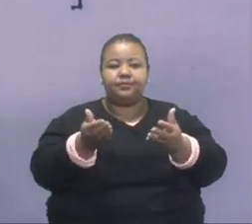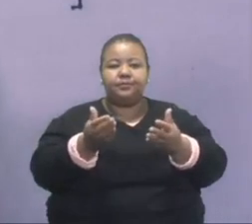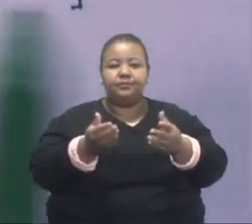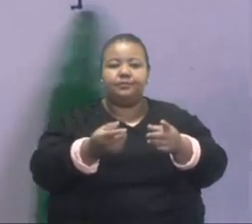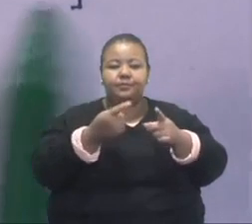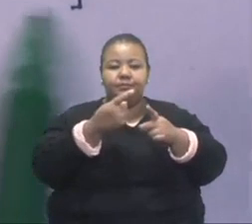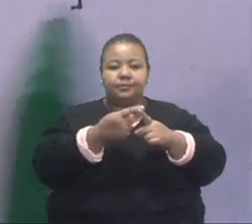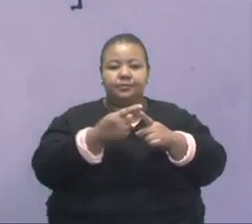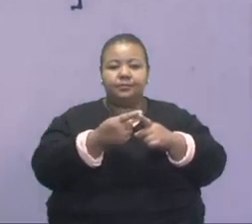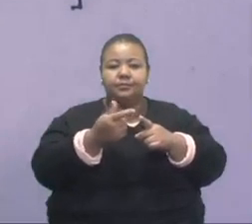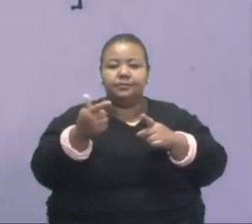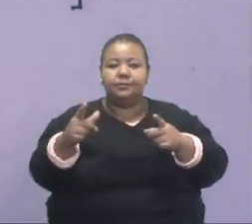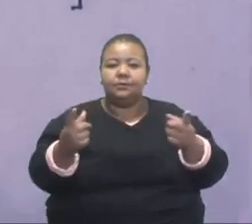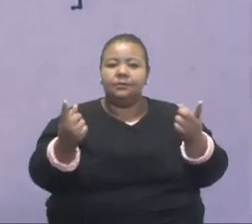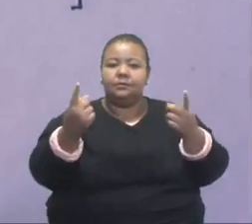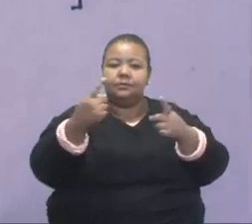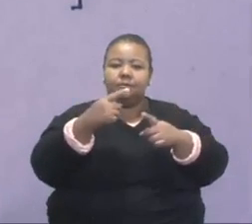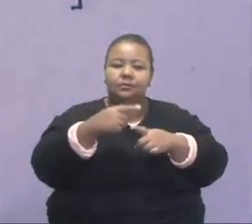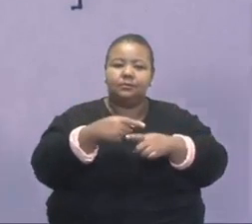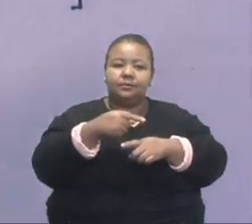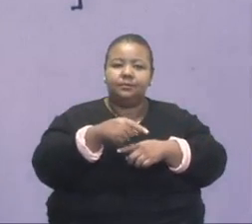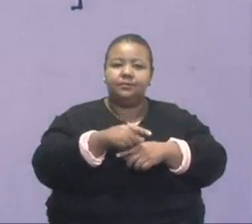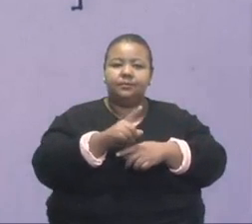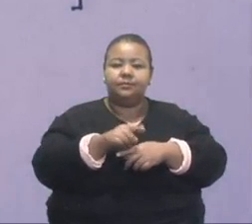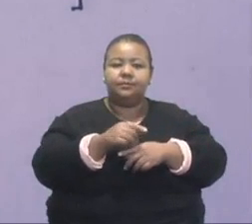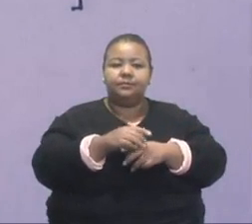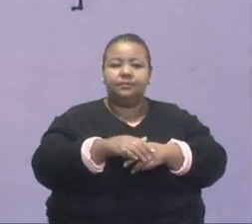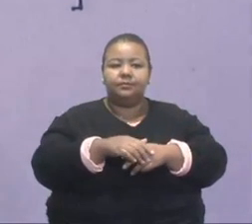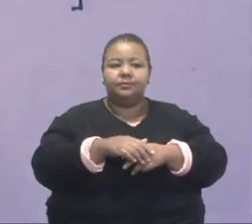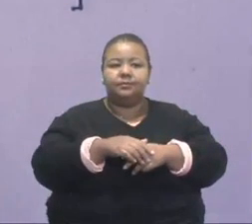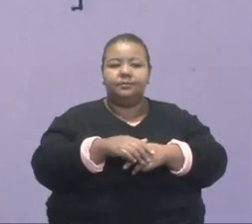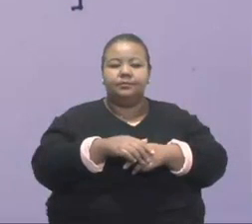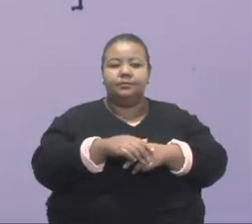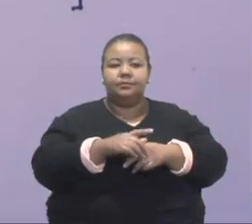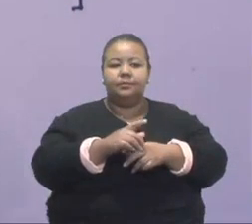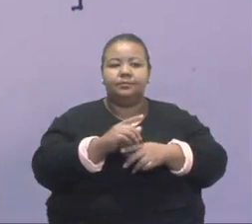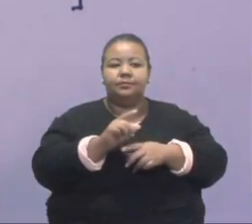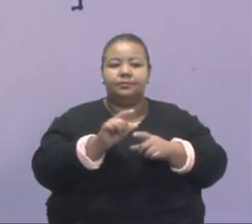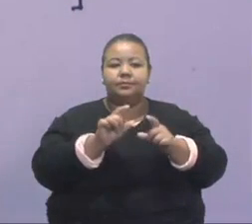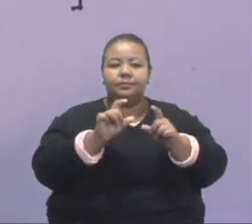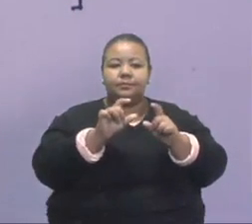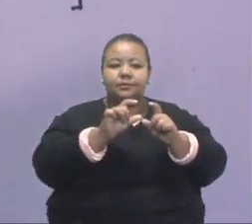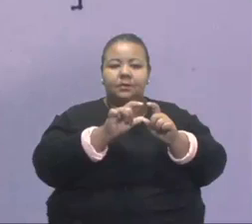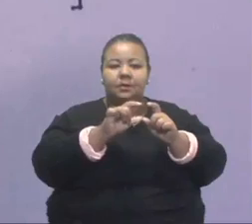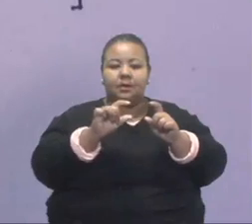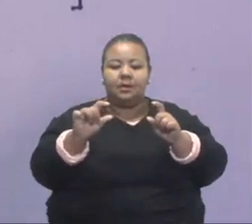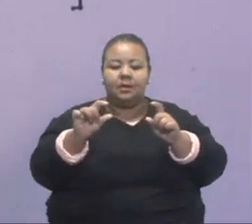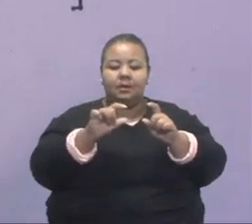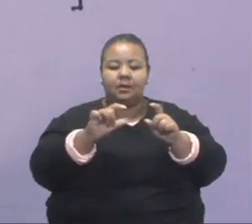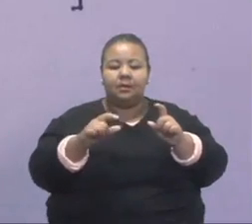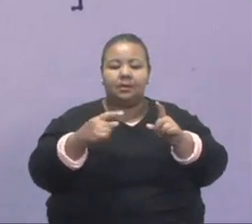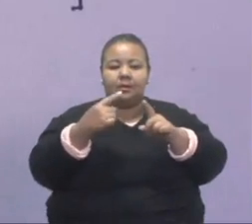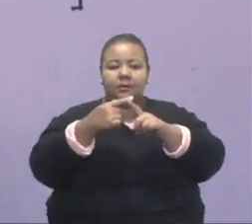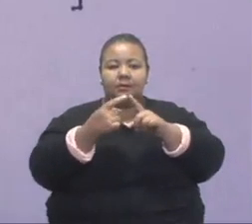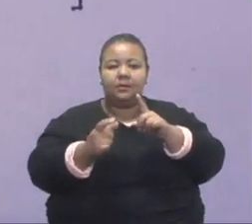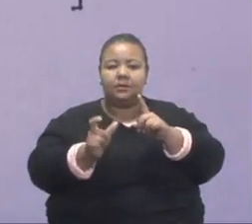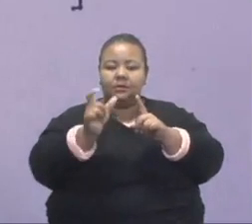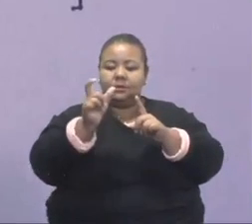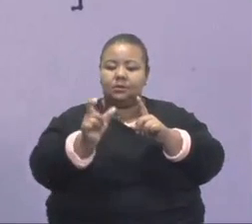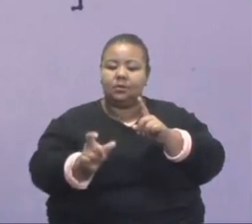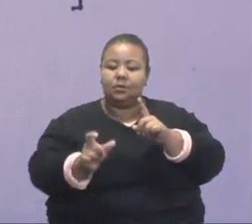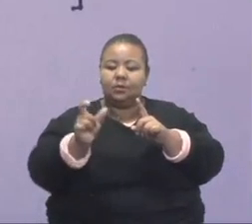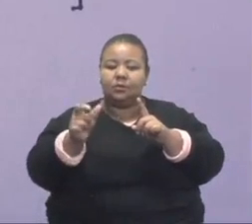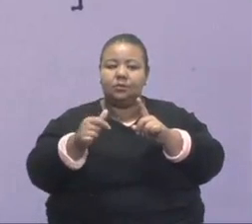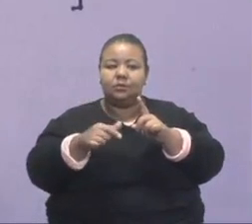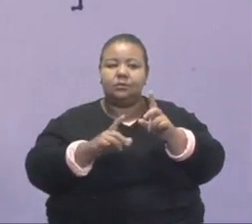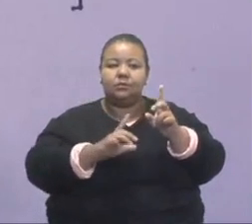pela inversa. Então, a gente multiplica pela inversa. A linha vezes a coluna vai dar esse elemento